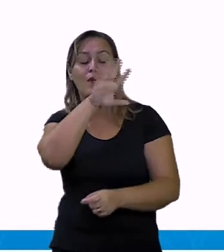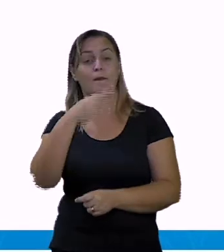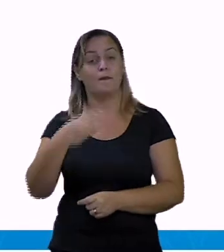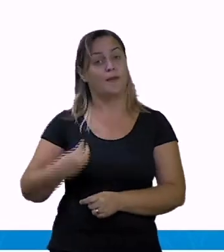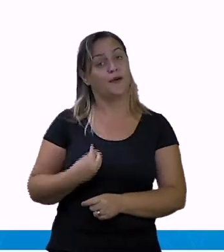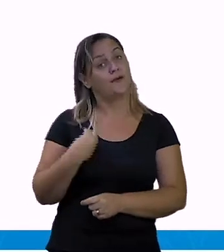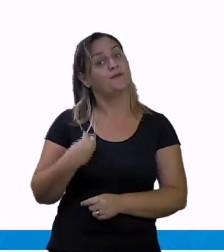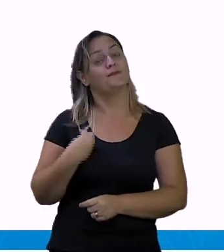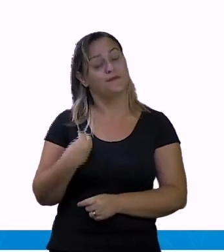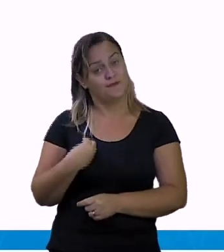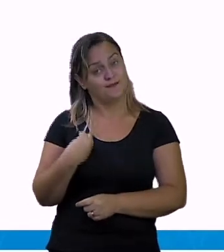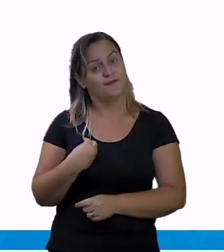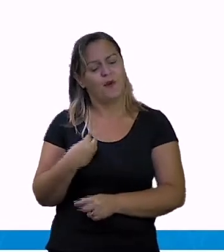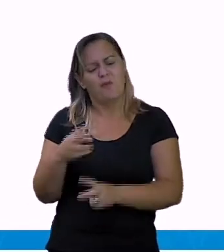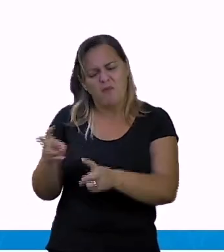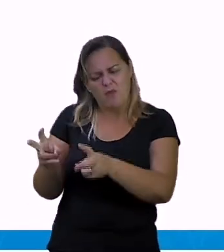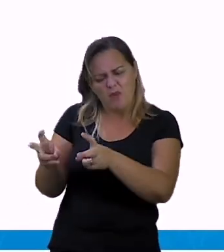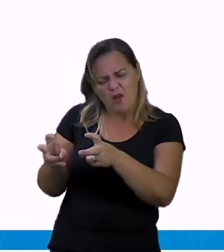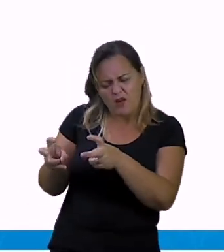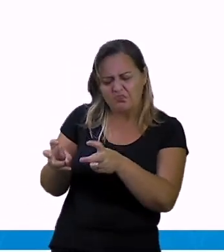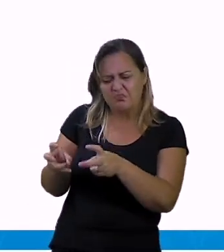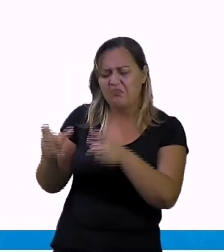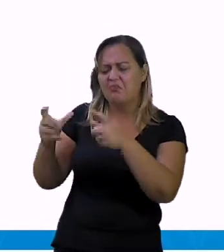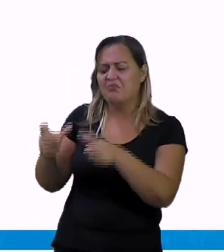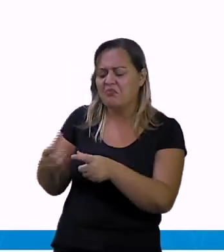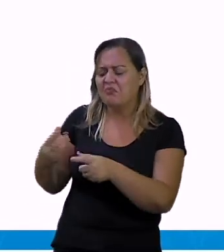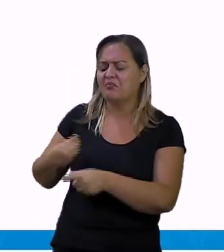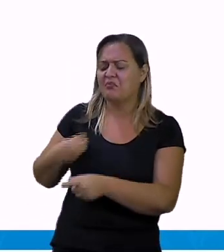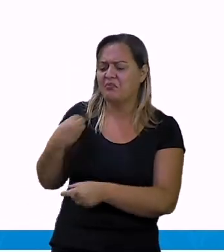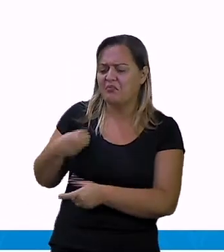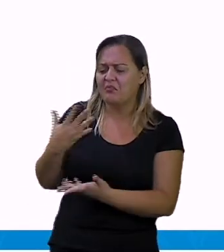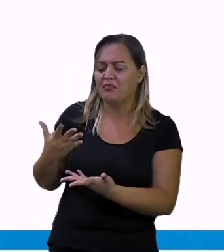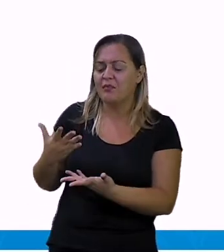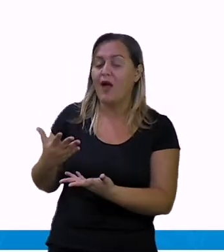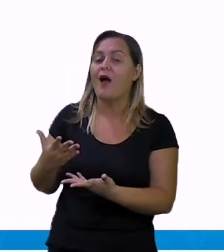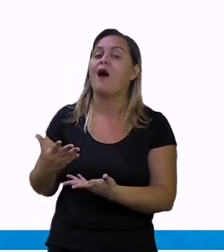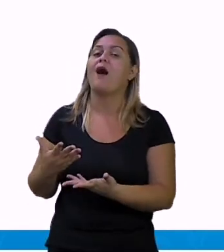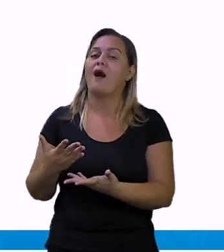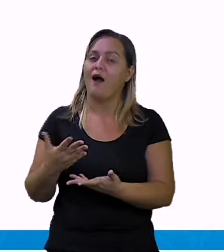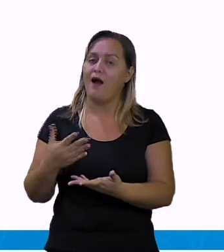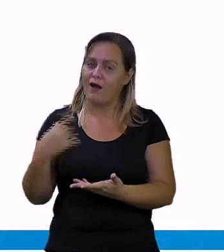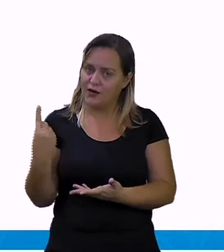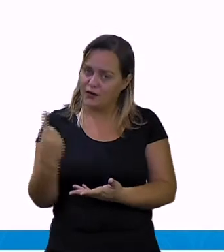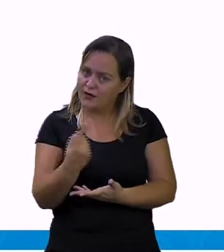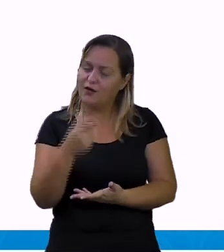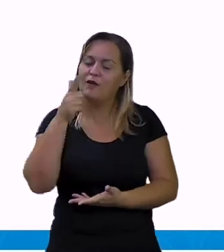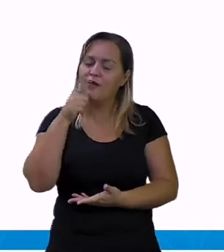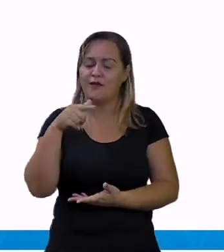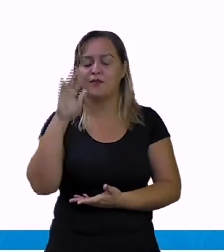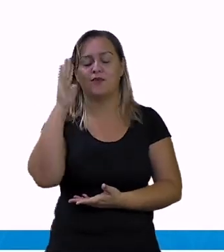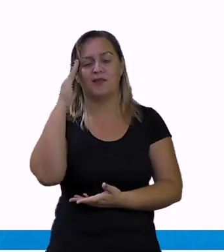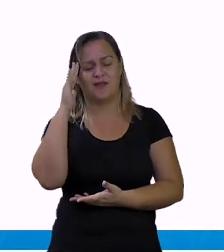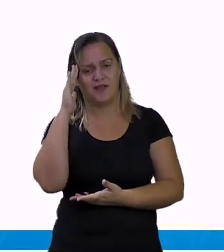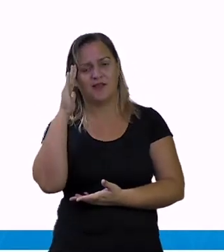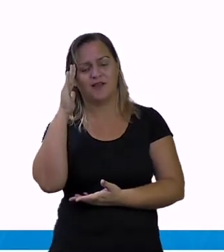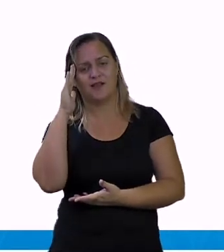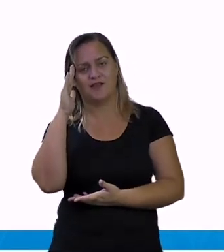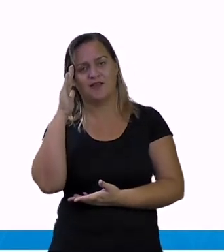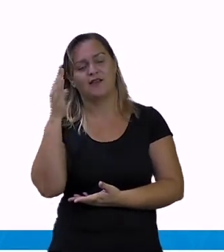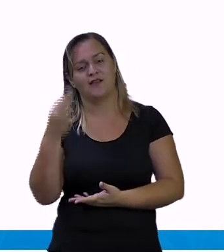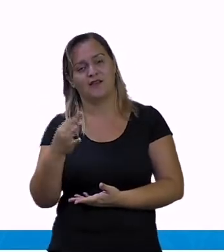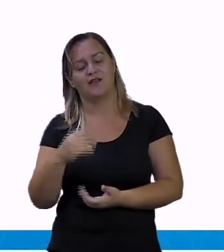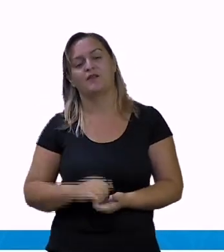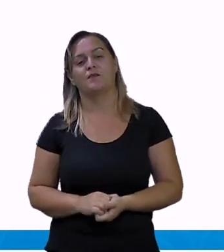consegue fazer toda essa referência. Bom, os peixes ósseos, por exemplo,